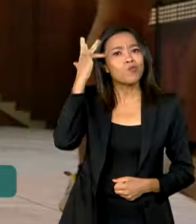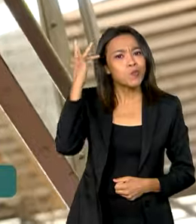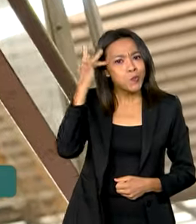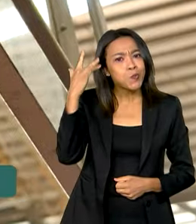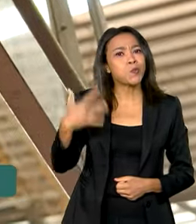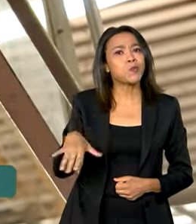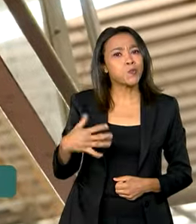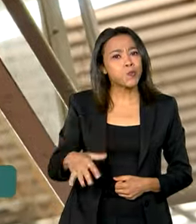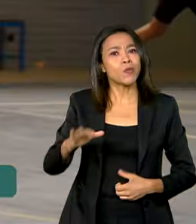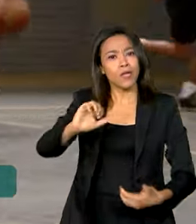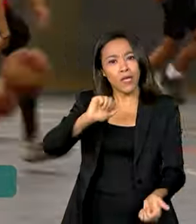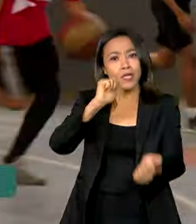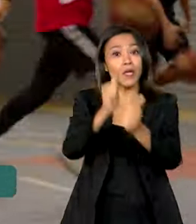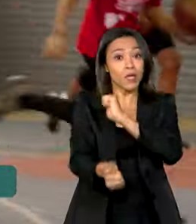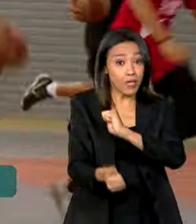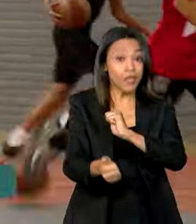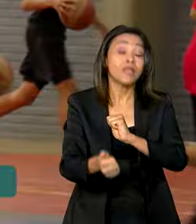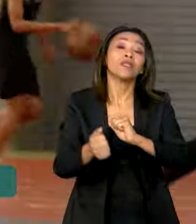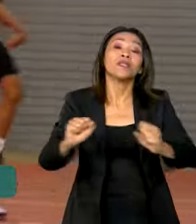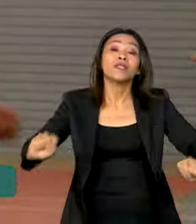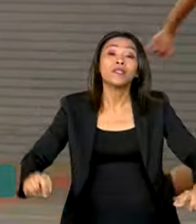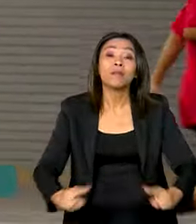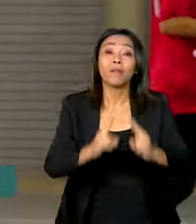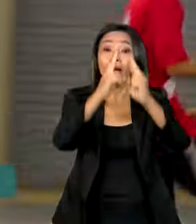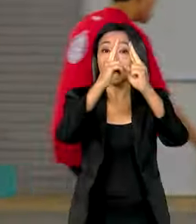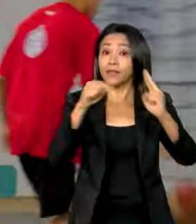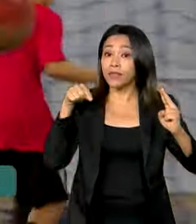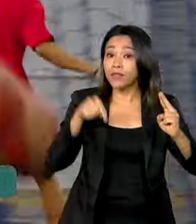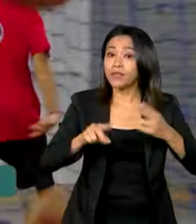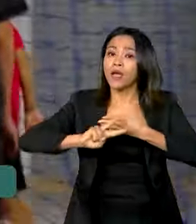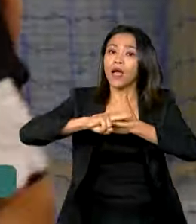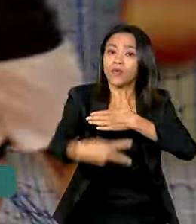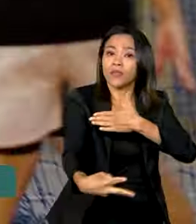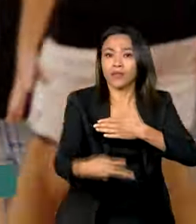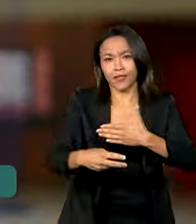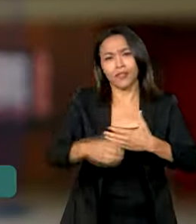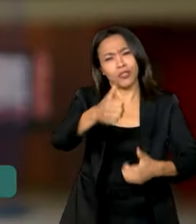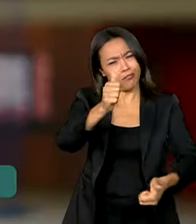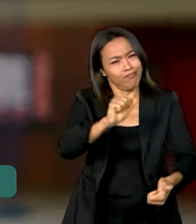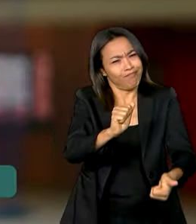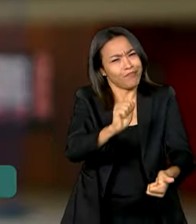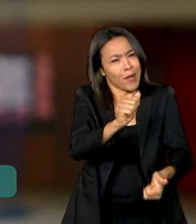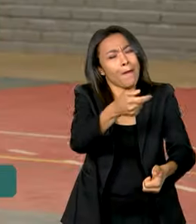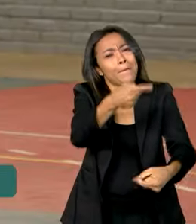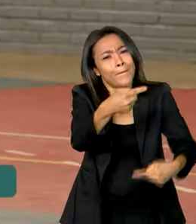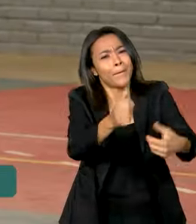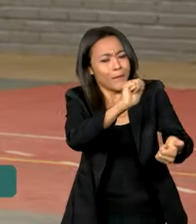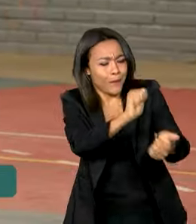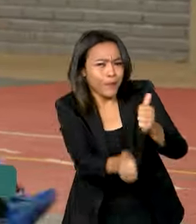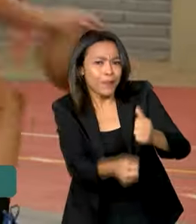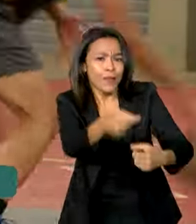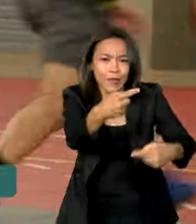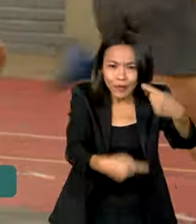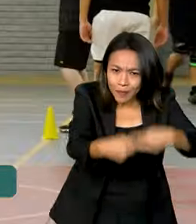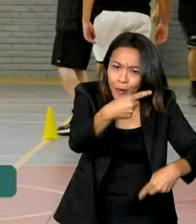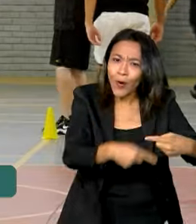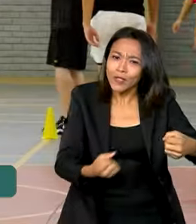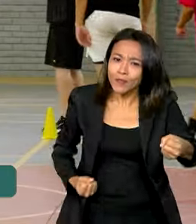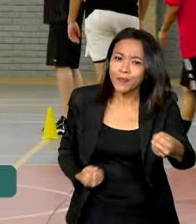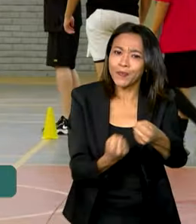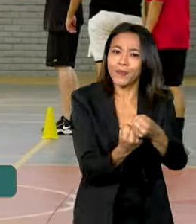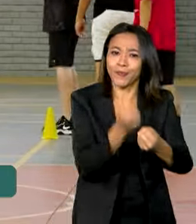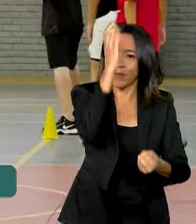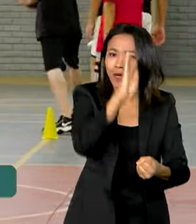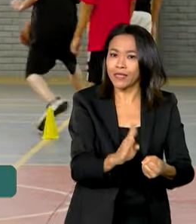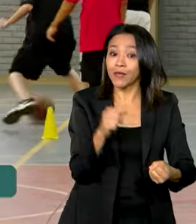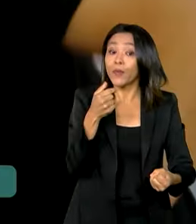Olimpíadas de Paris e isso é resultado de políticas consistentes de apoio ao esporte no país um exemplo